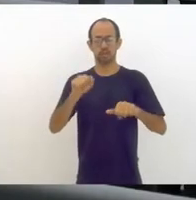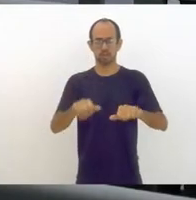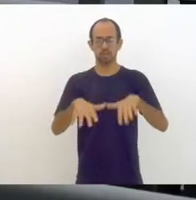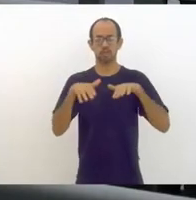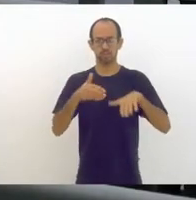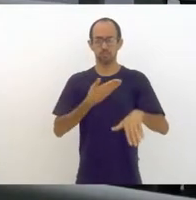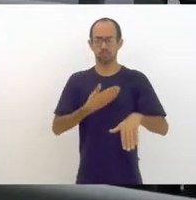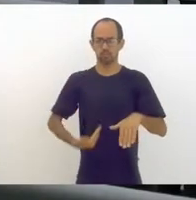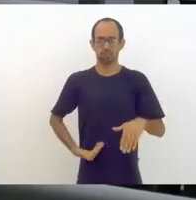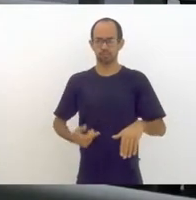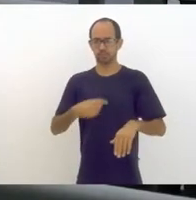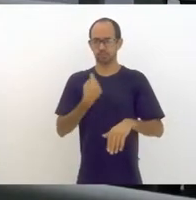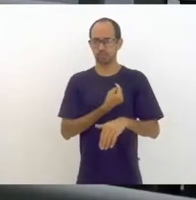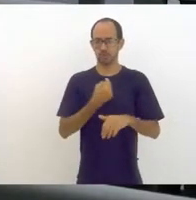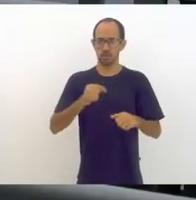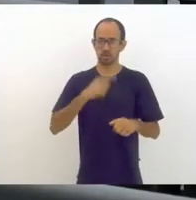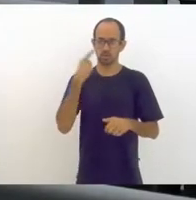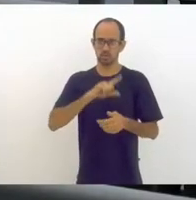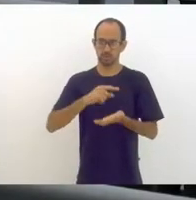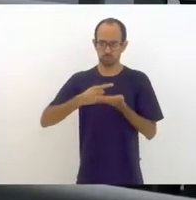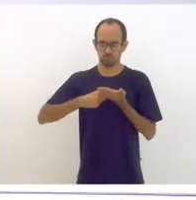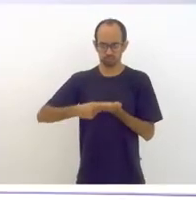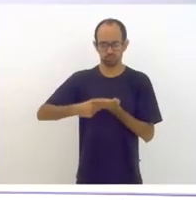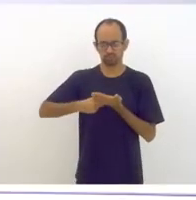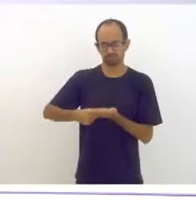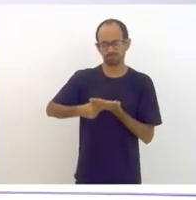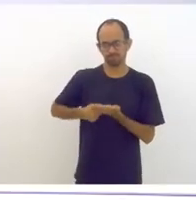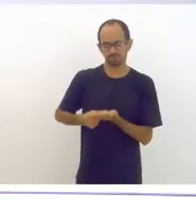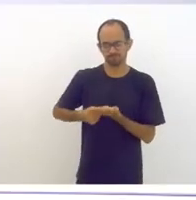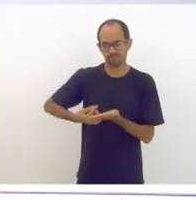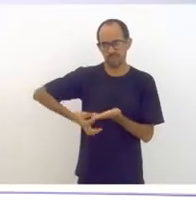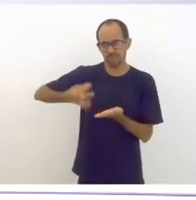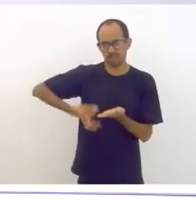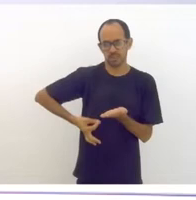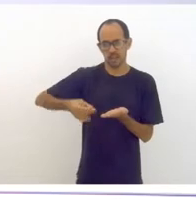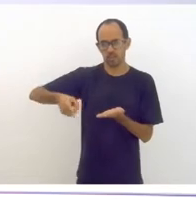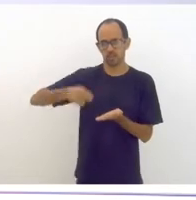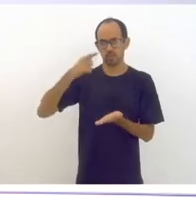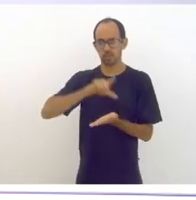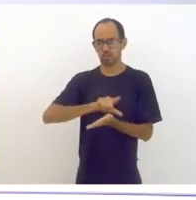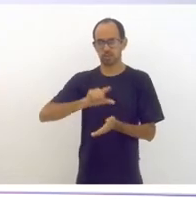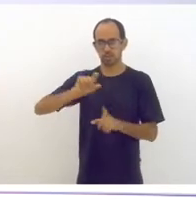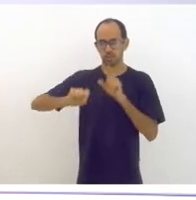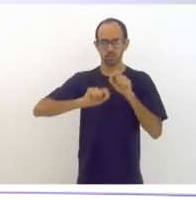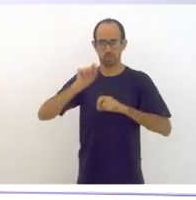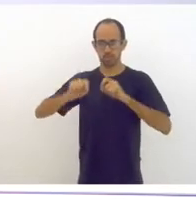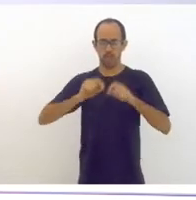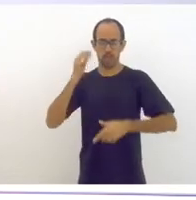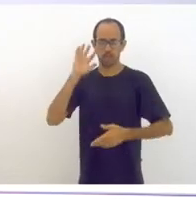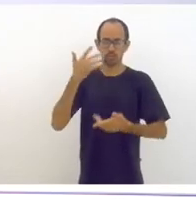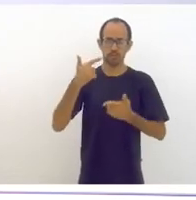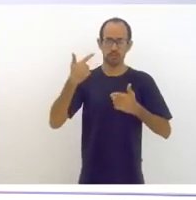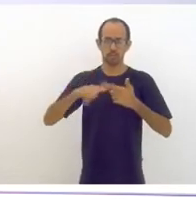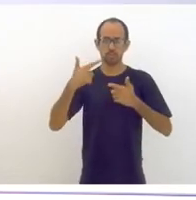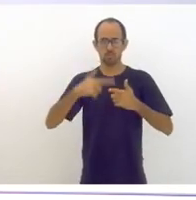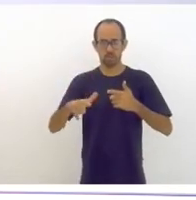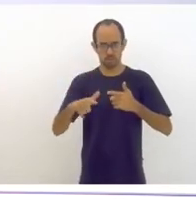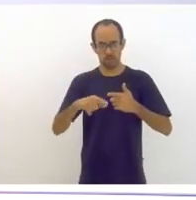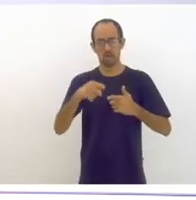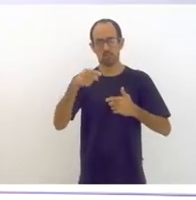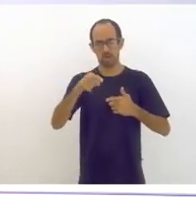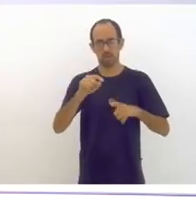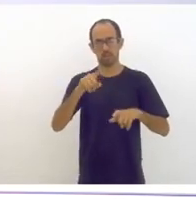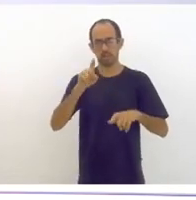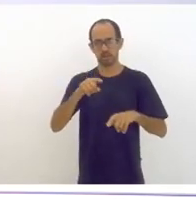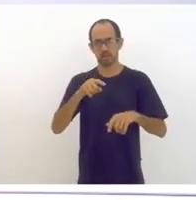que possamos chegar no denominador, para que possamos, da melhor maneira possível, estar resolvendo essa questão, já que o